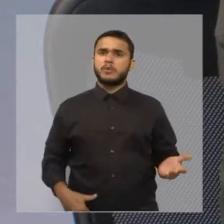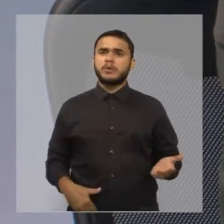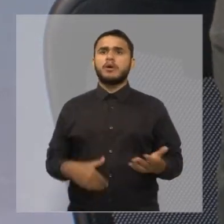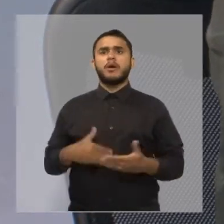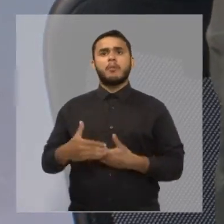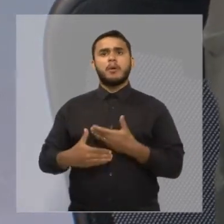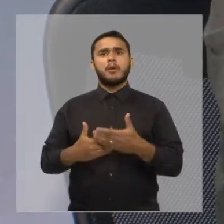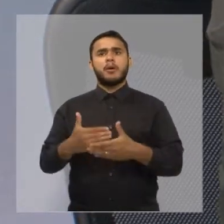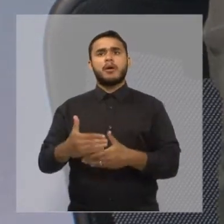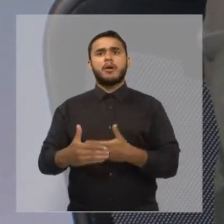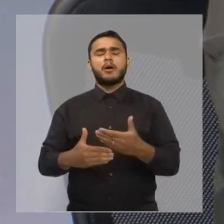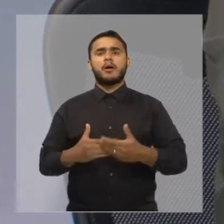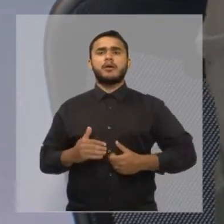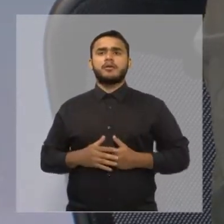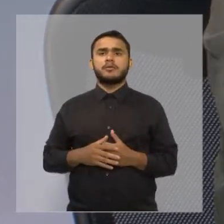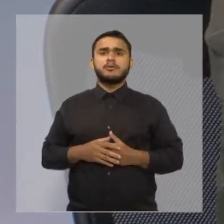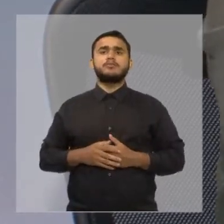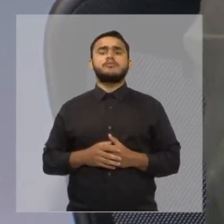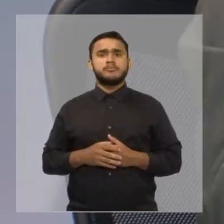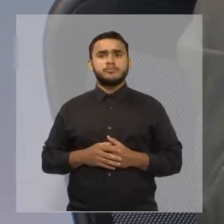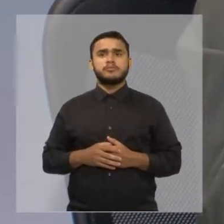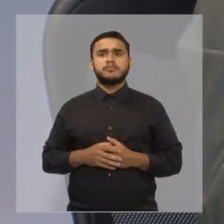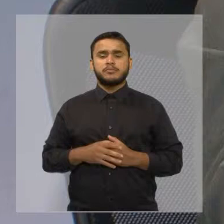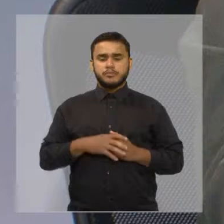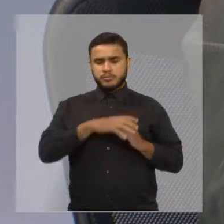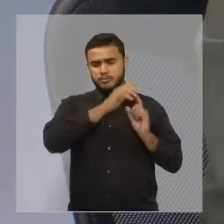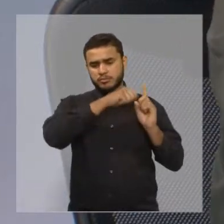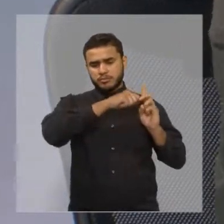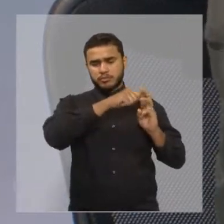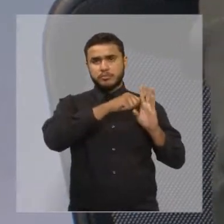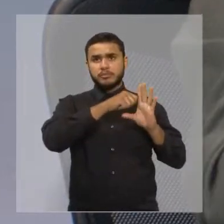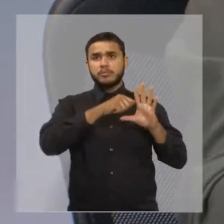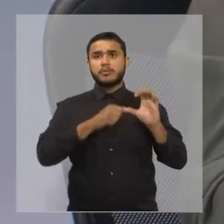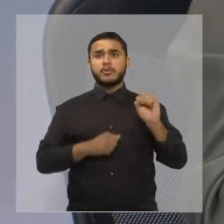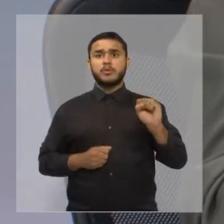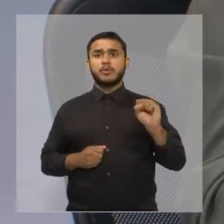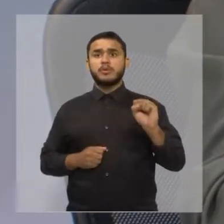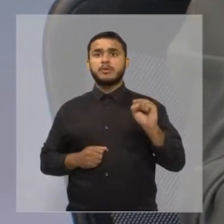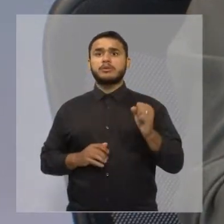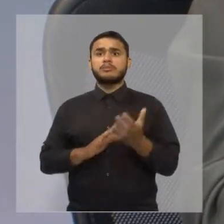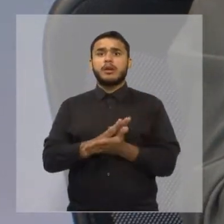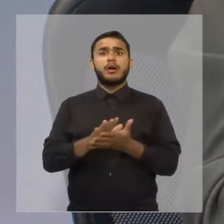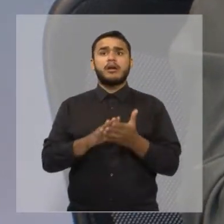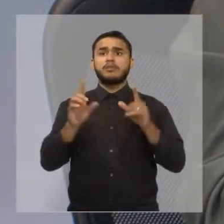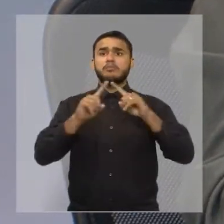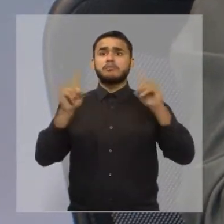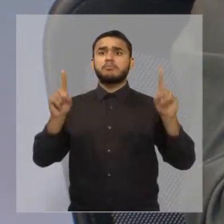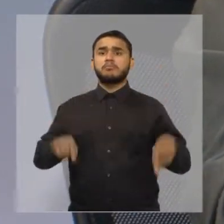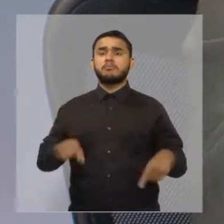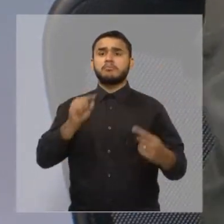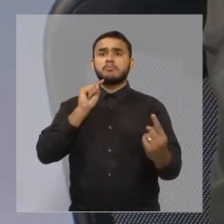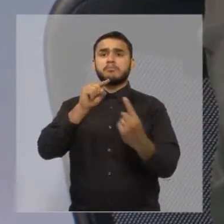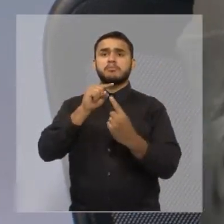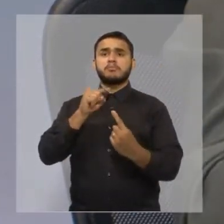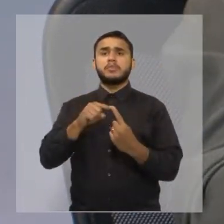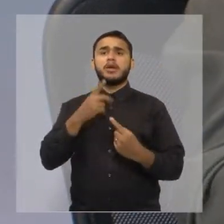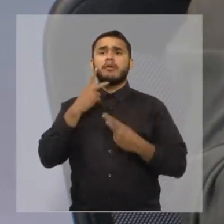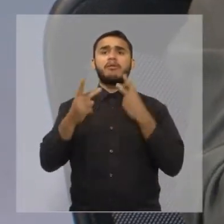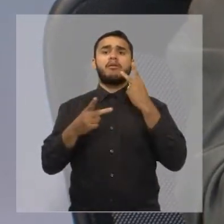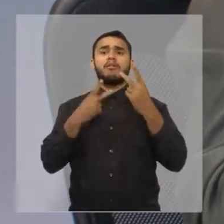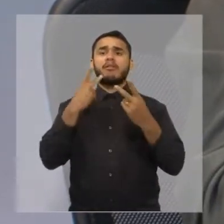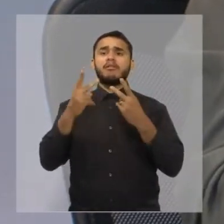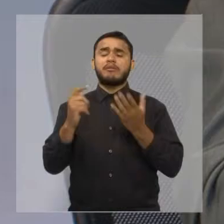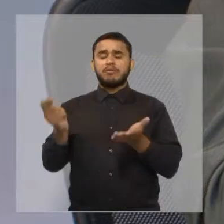se concretizando ao longo... Aliás, ao longo de 8 meses, projeto coisíssima nenhuma foi feito, né, a não ser bravatas que